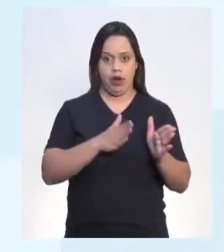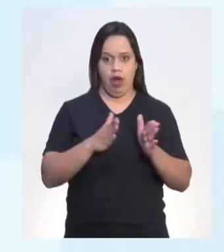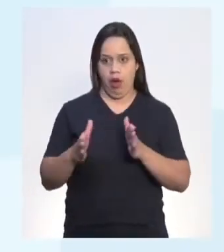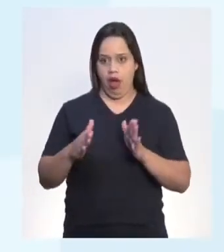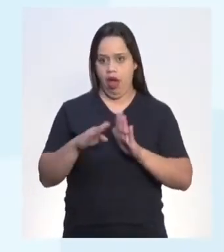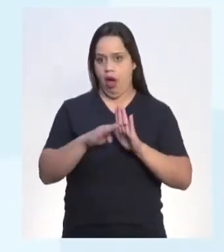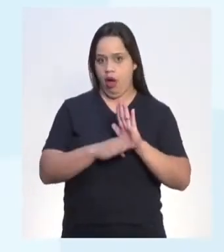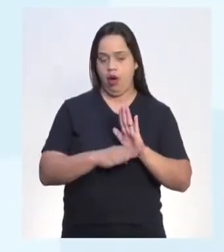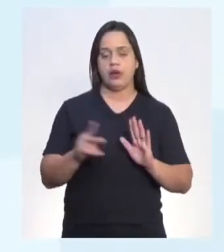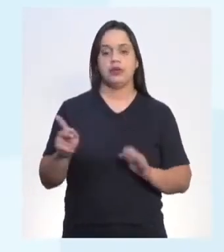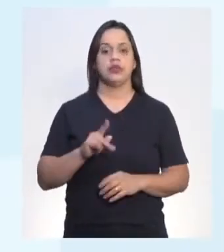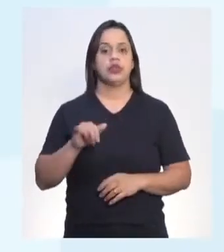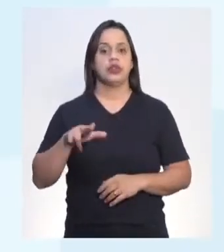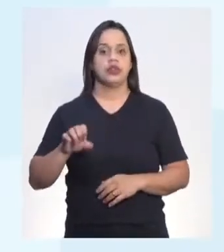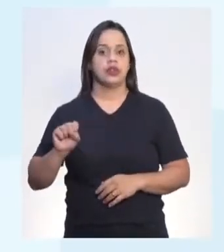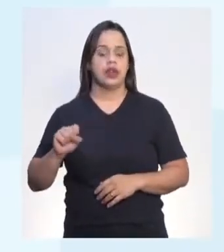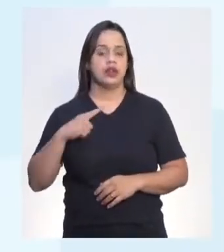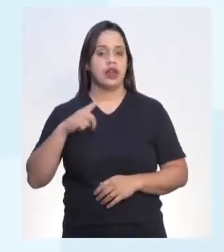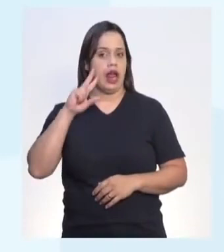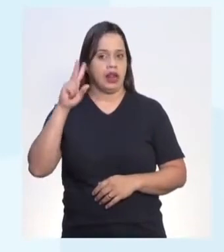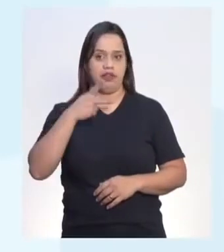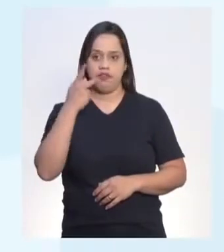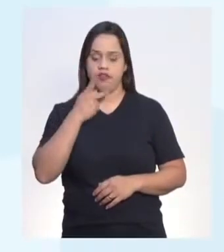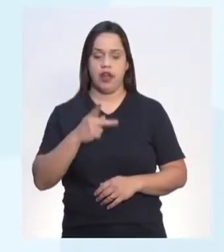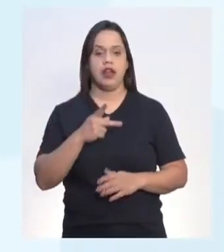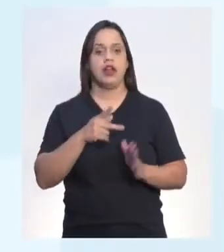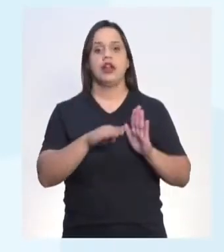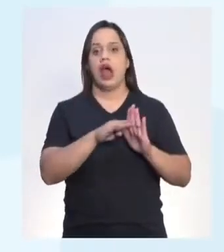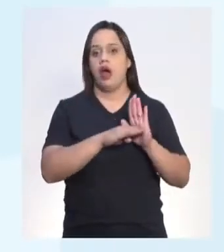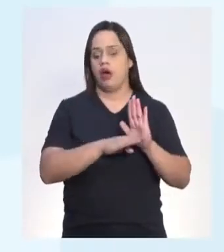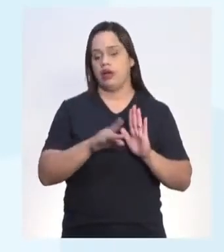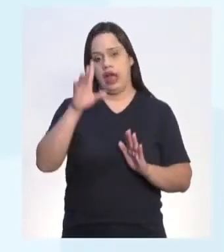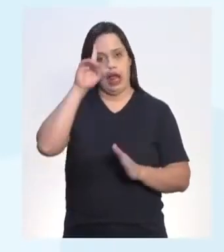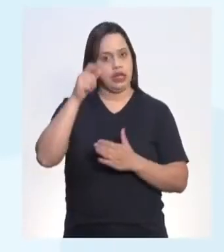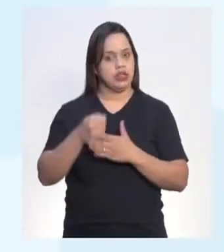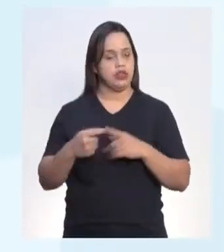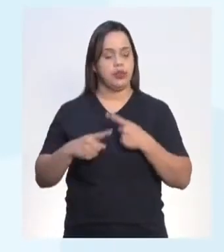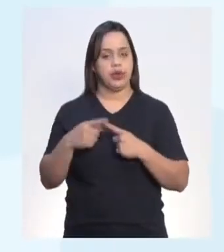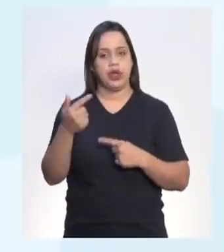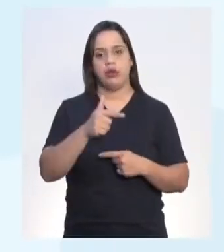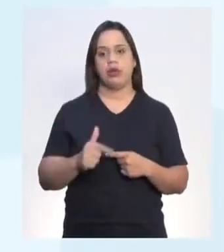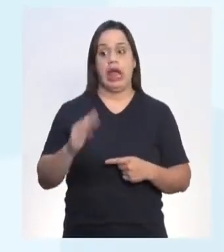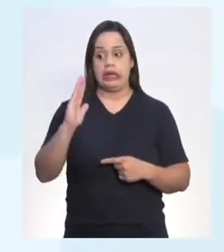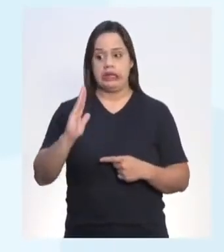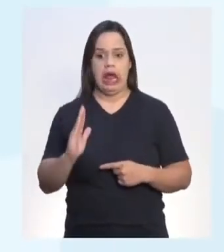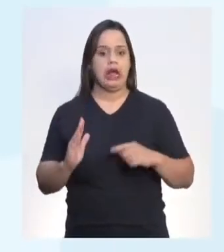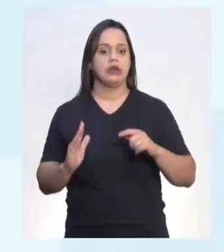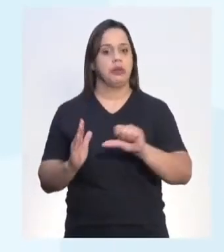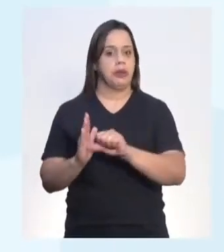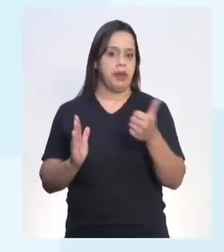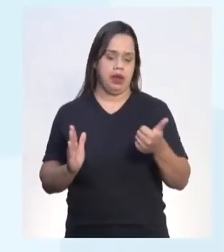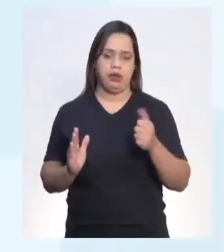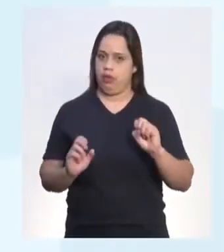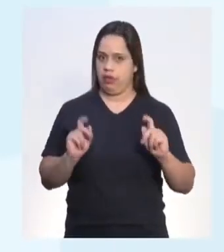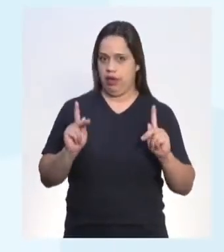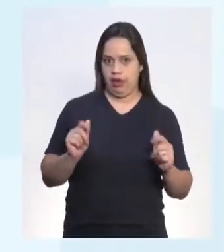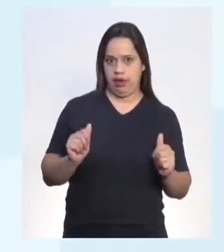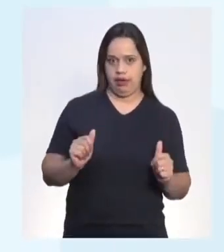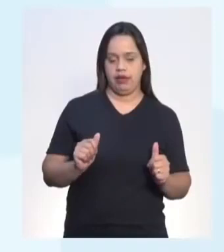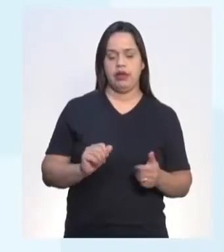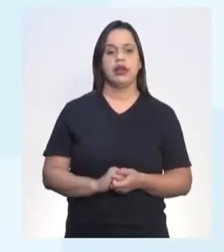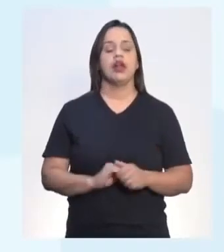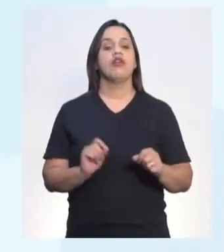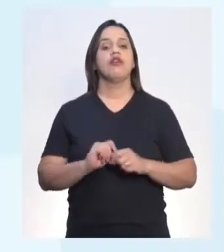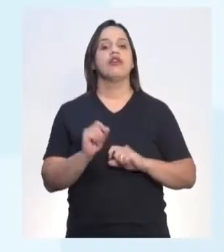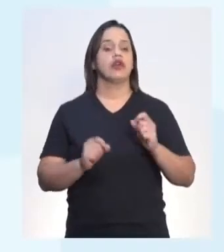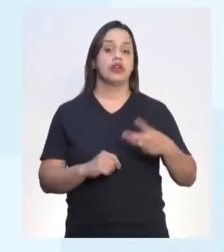A professora Inês está falando a ordem que ela decidiu lá. Mas tanto faz a ordem aqui, porque não tem nenhum lado. Ah, esse lado primeiro. Tá bom, gente? Então, a gente vai